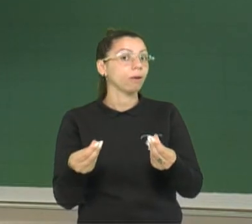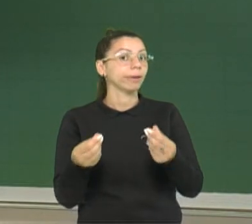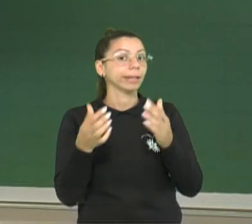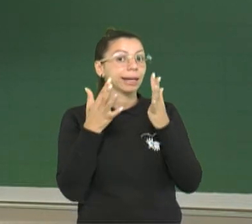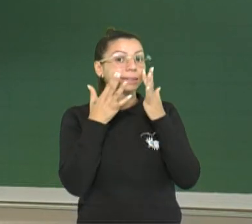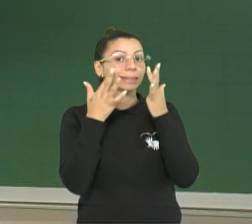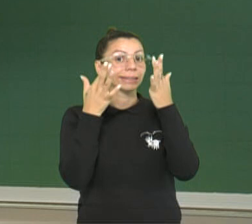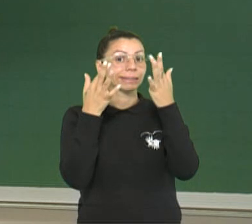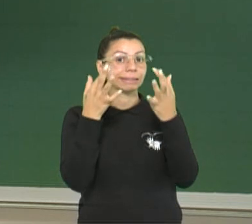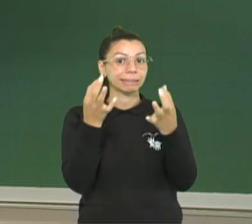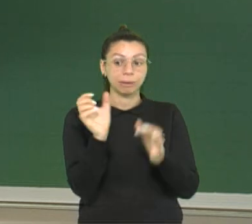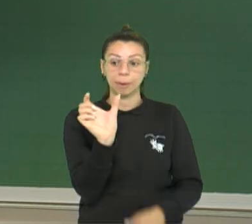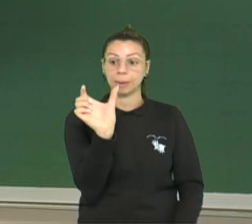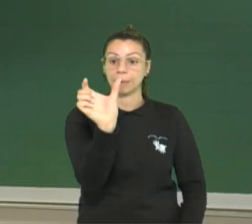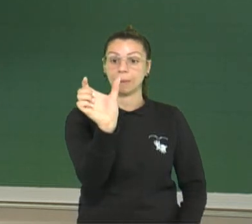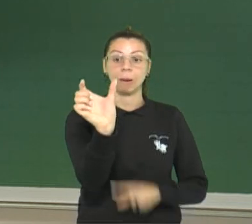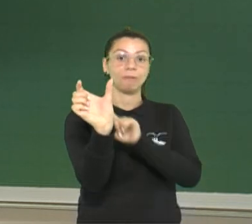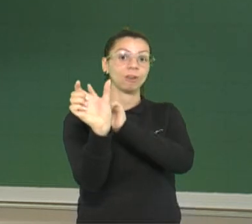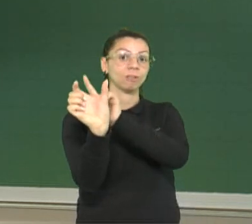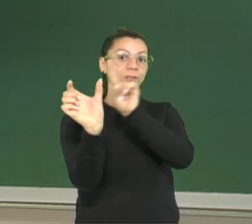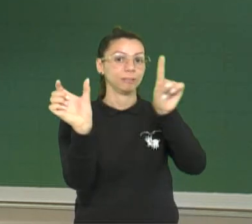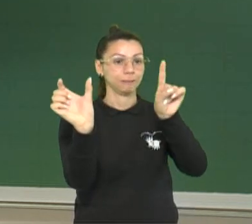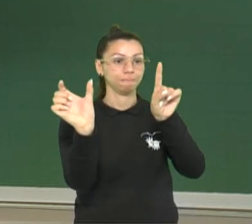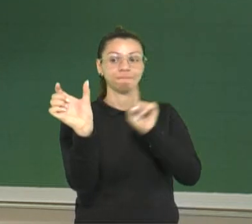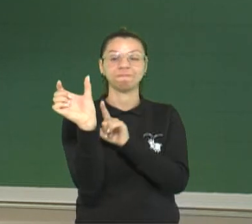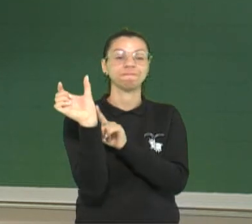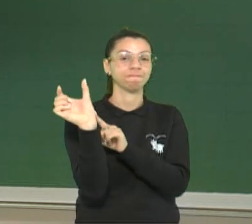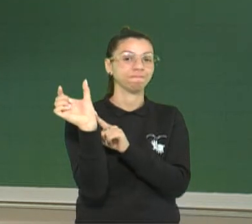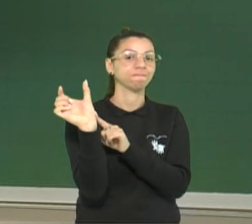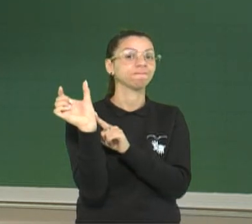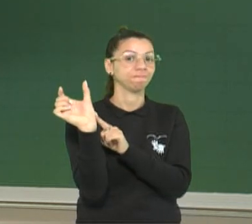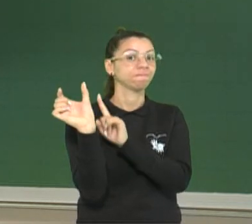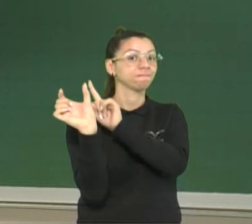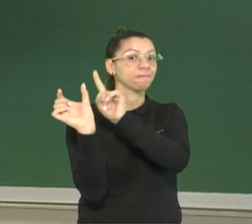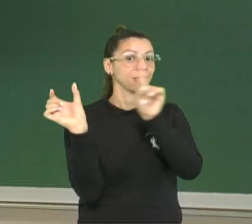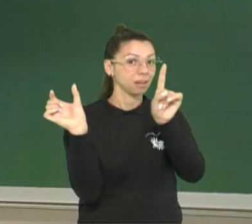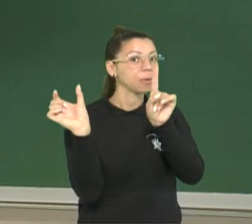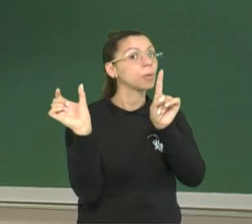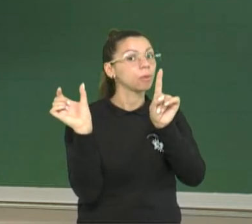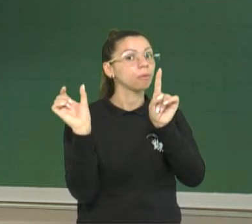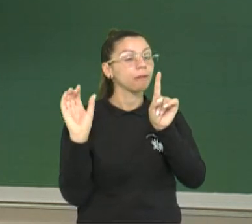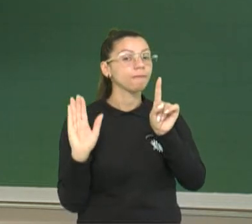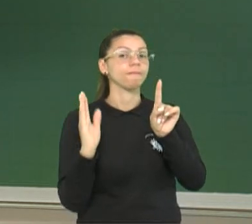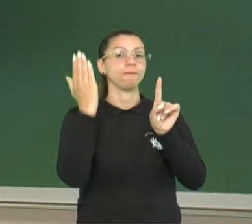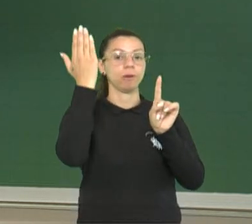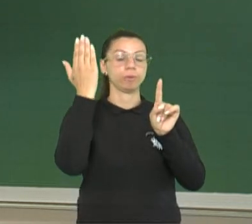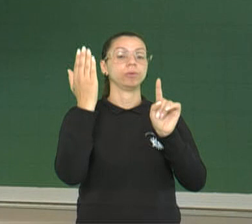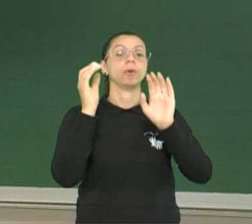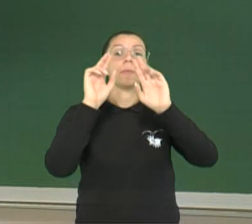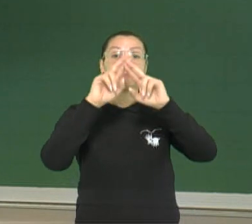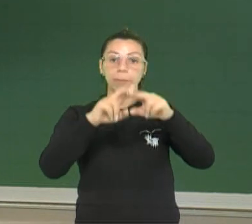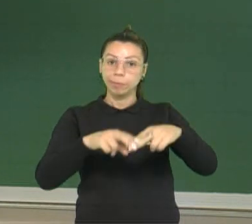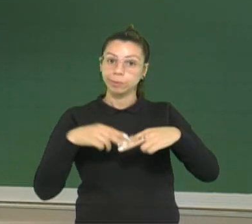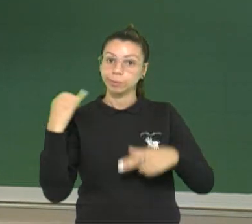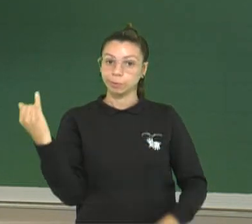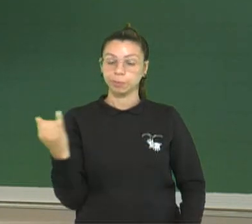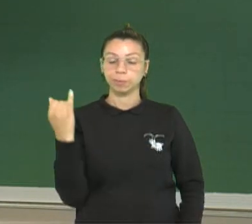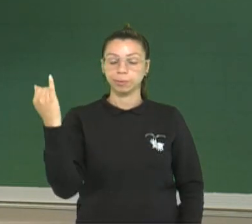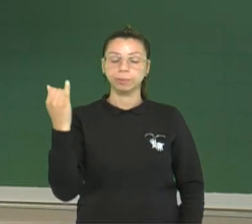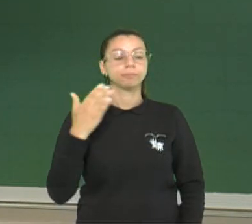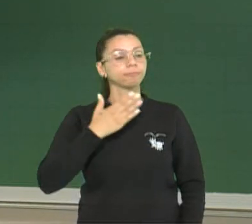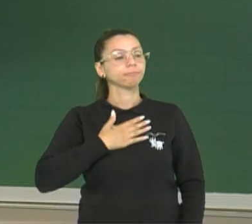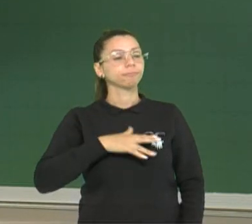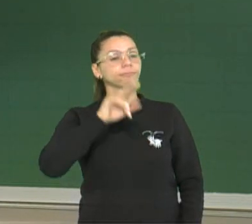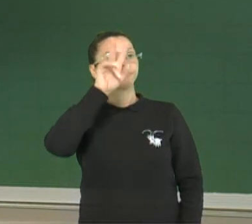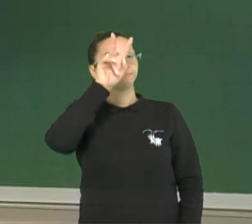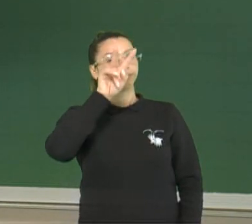É esta palavra que torna esta alternativa, esta questão, falsa. Daí a importância de você sempre ter calma na